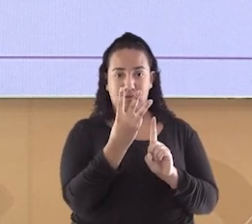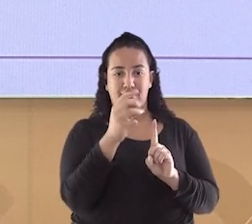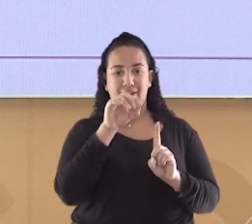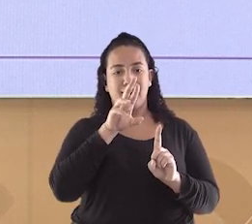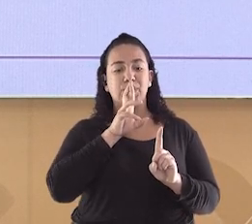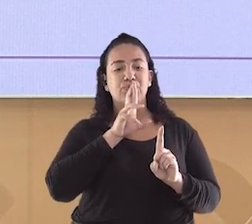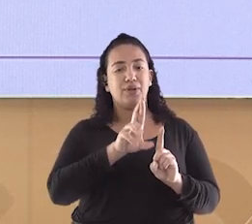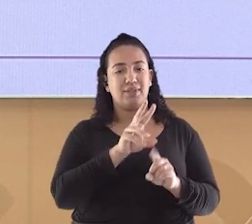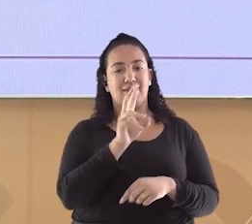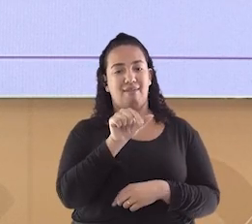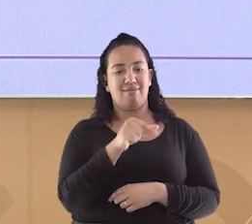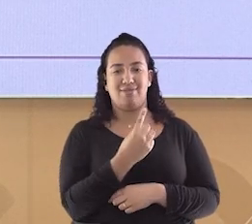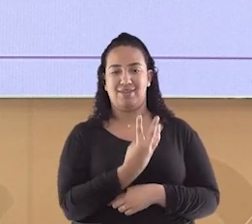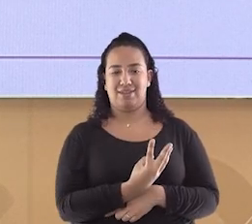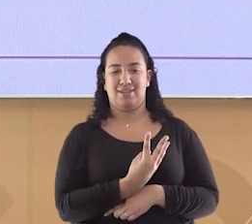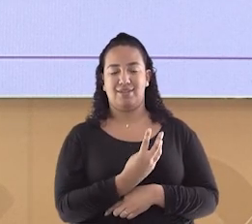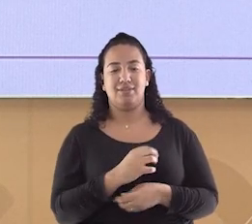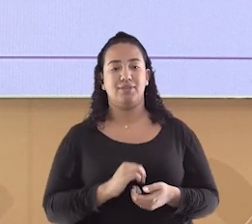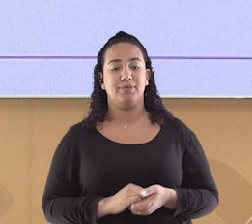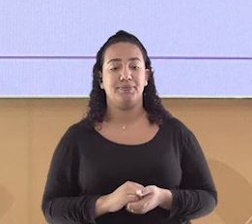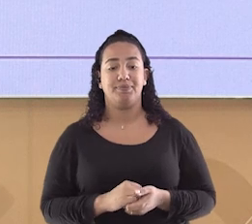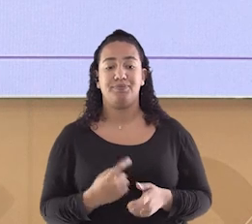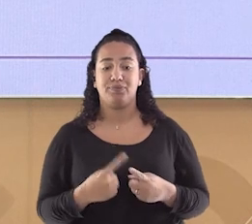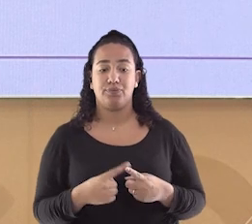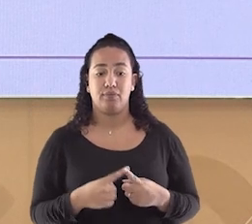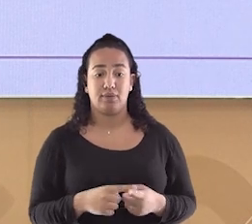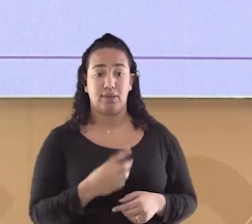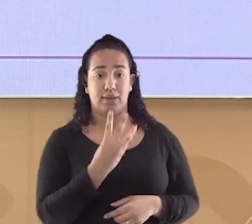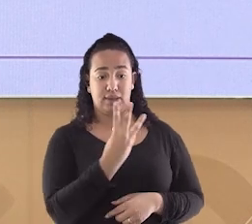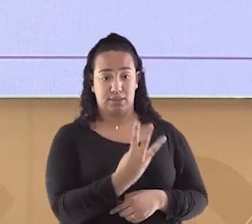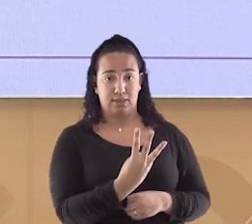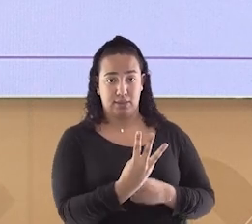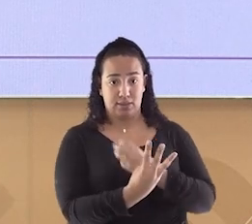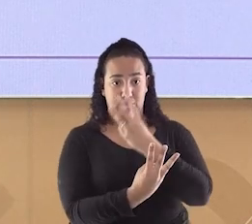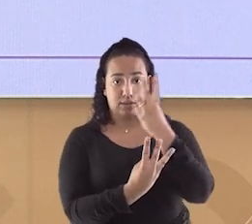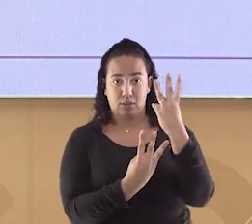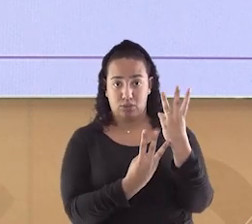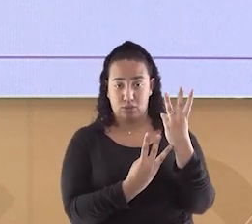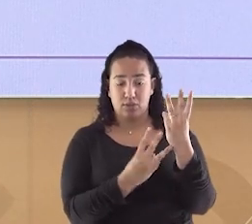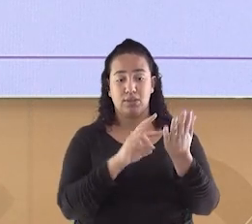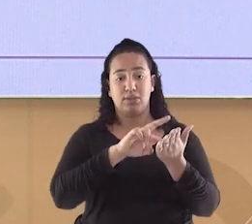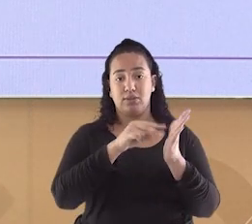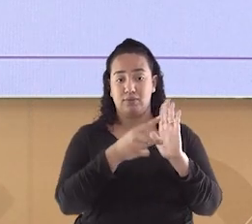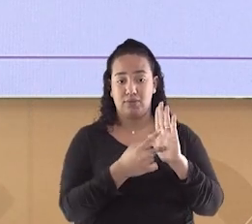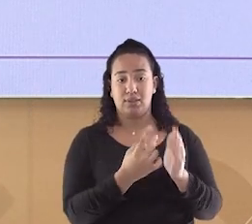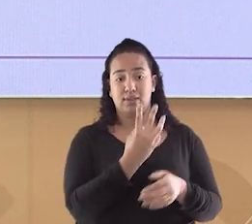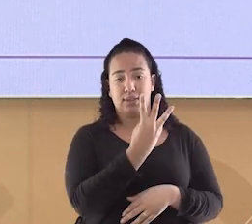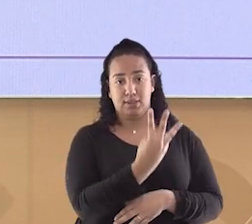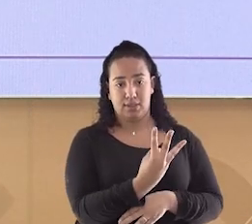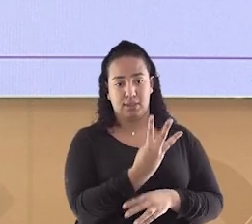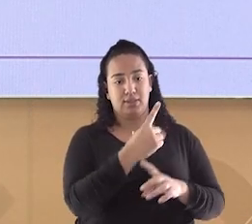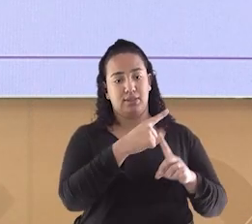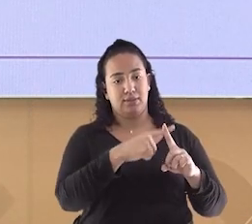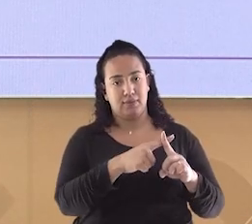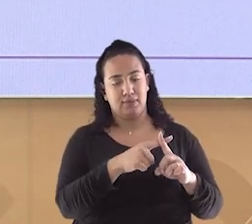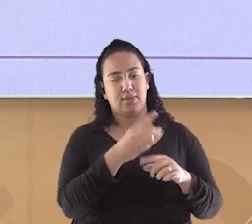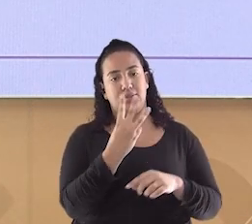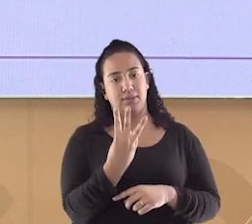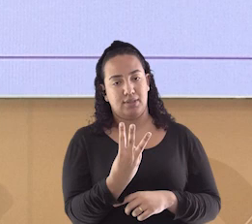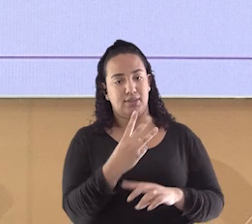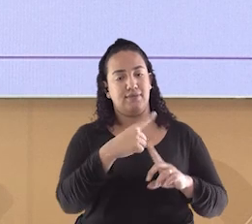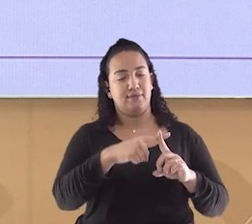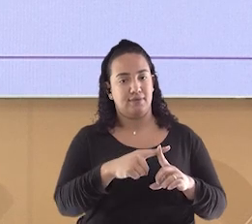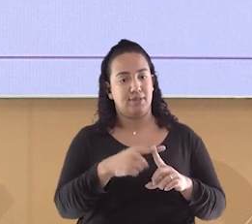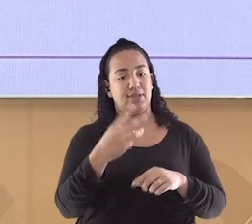resulta em 27 é o 3, pois 3 ao cubo, que é a mesma coisa